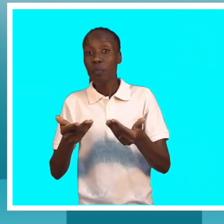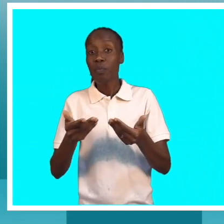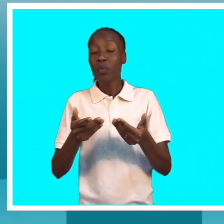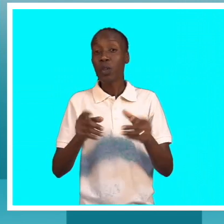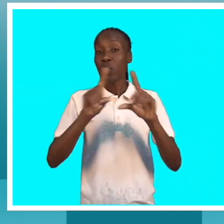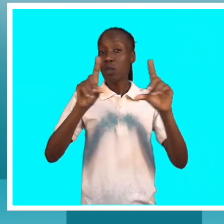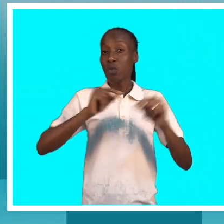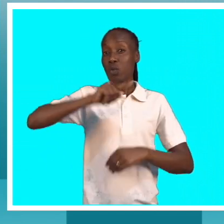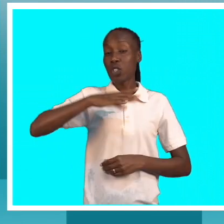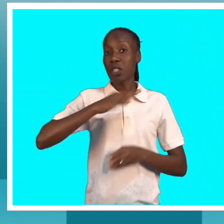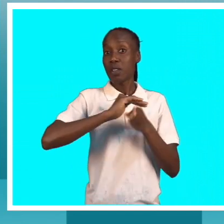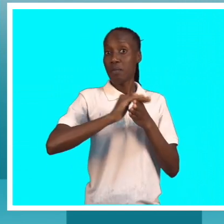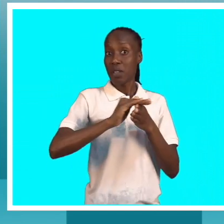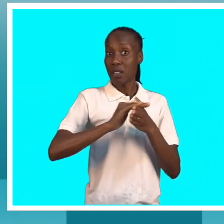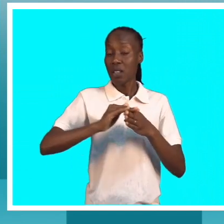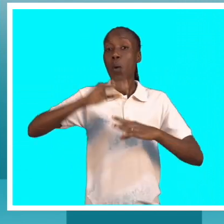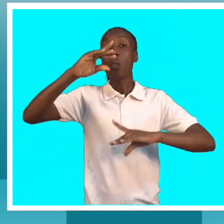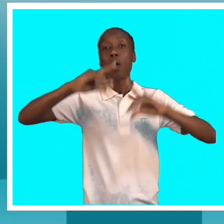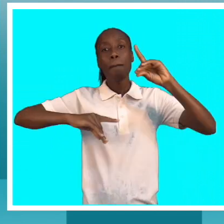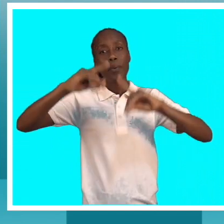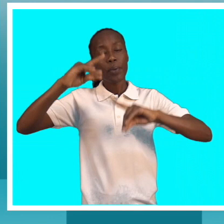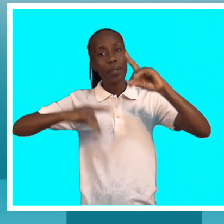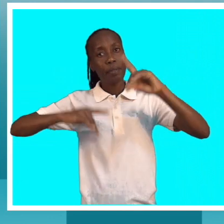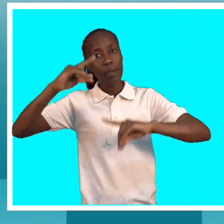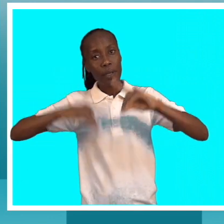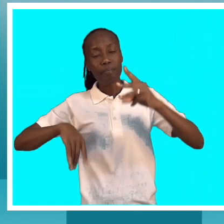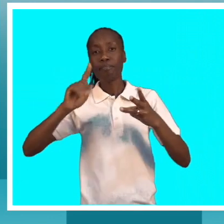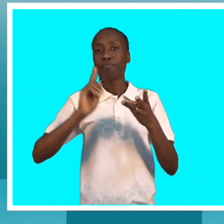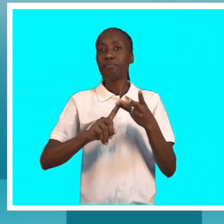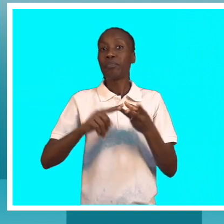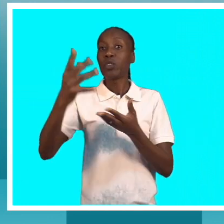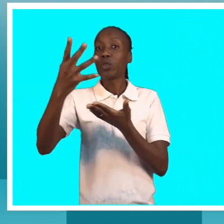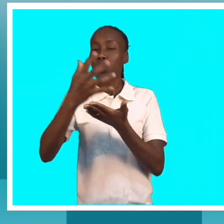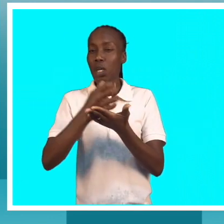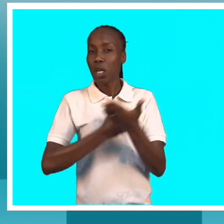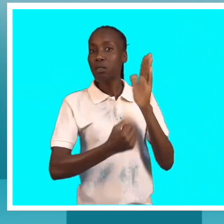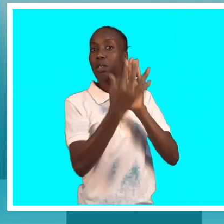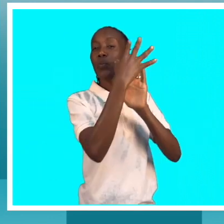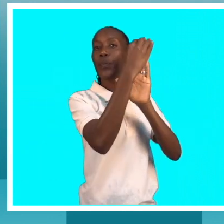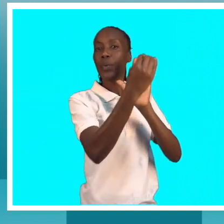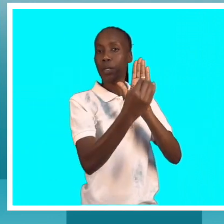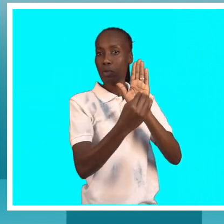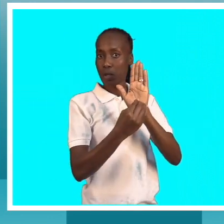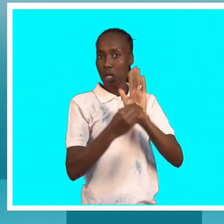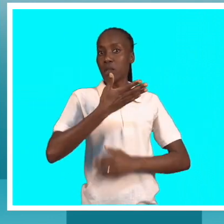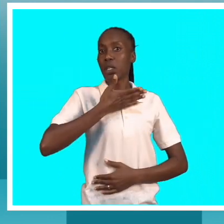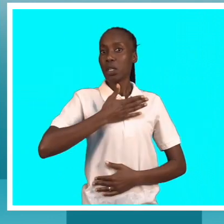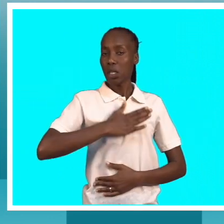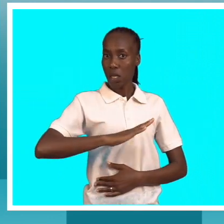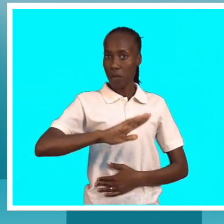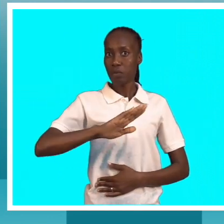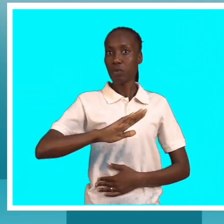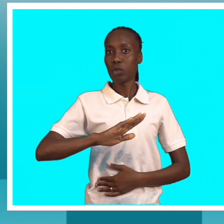trás de algumas lacunas que nós temos na implementação das nossas políticas e no alcance dos